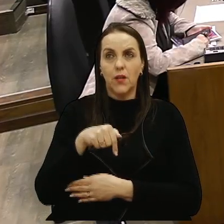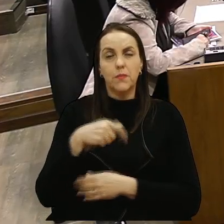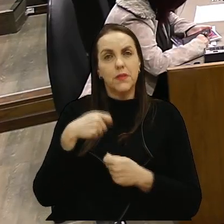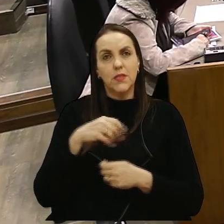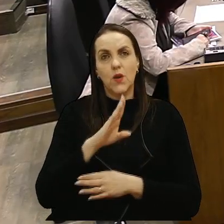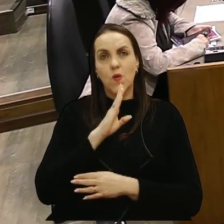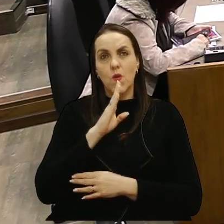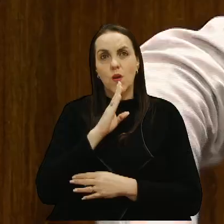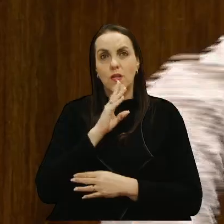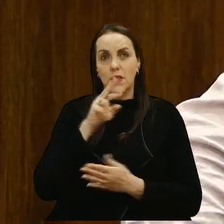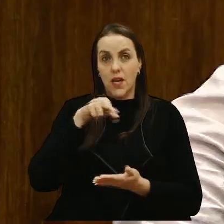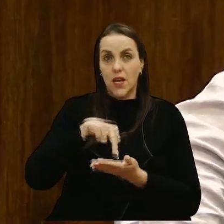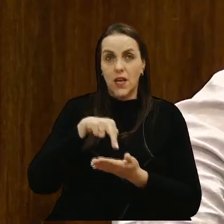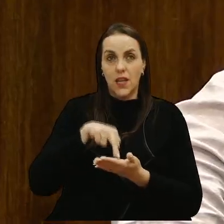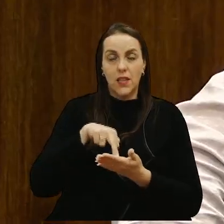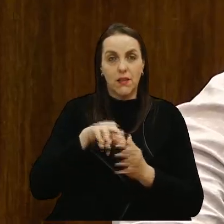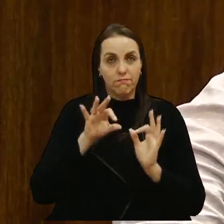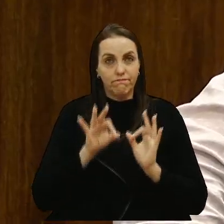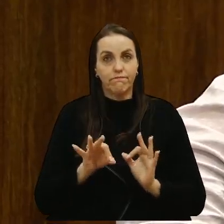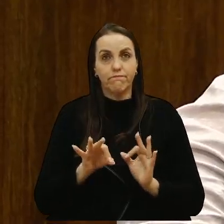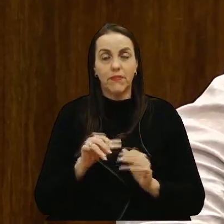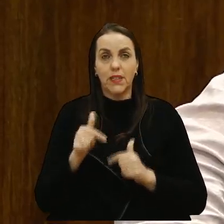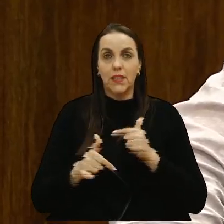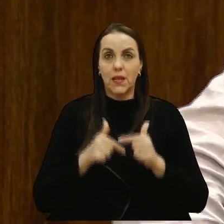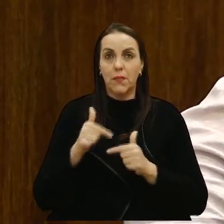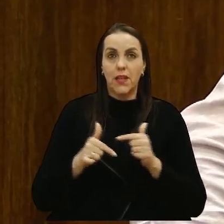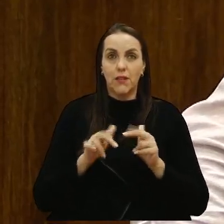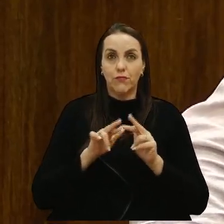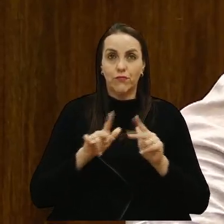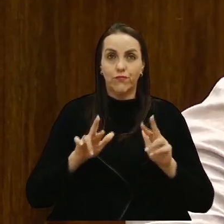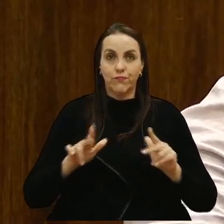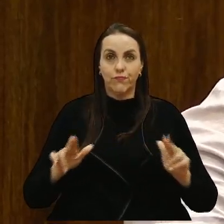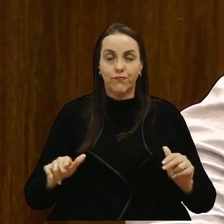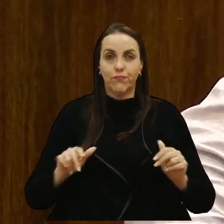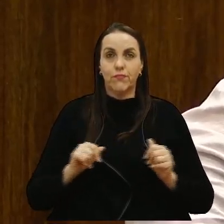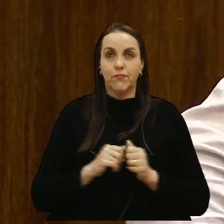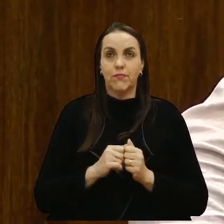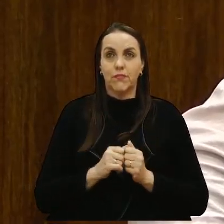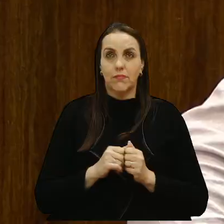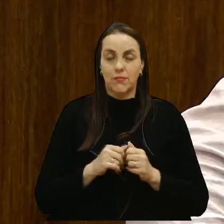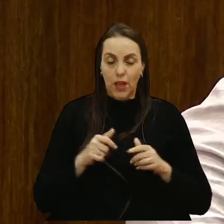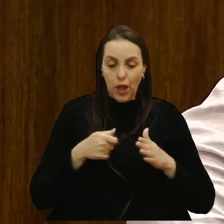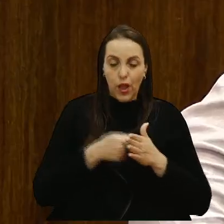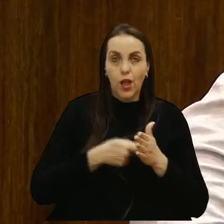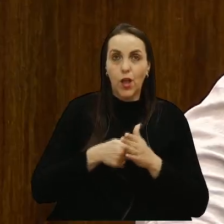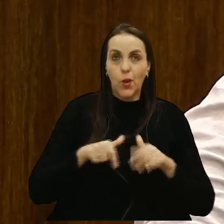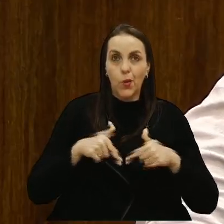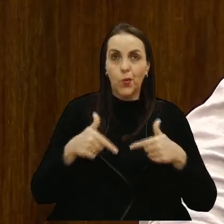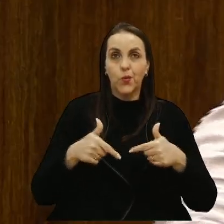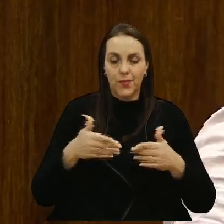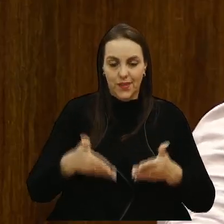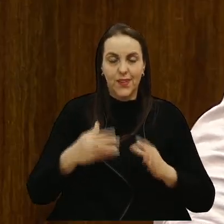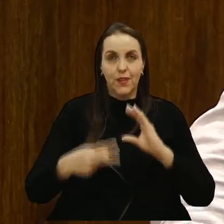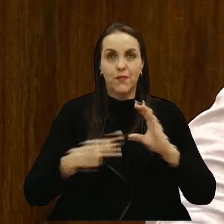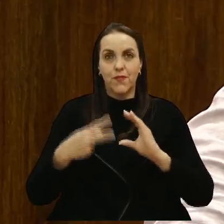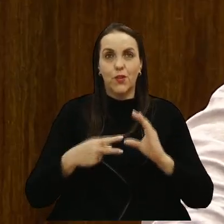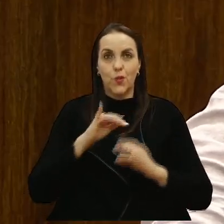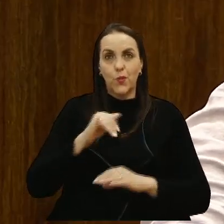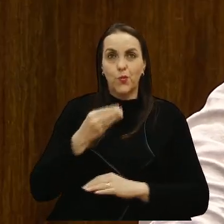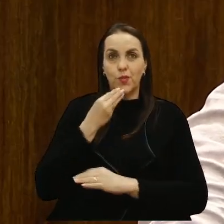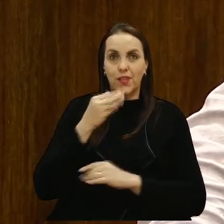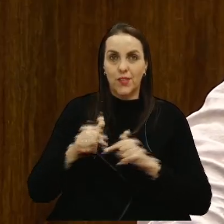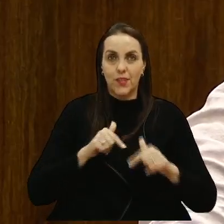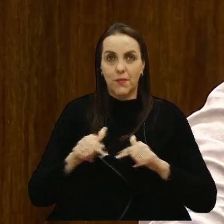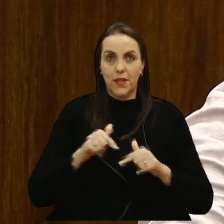realidade concreta para poder trabalhar nas diferentes frentes que essa casa nos oportuniza trabalhar. E pouca gente nessa